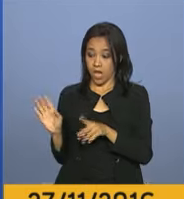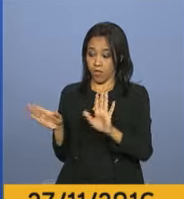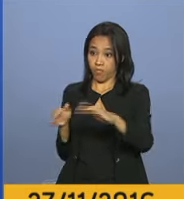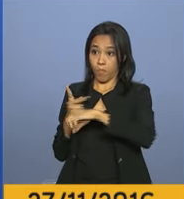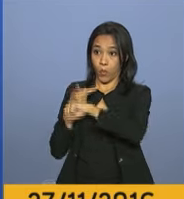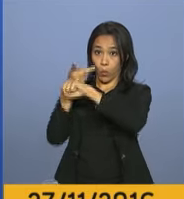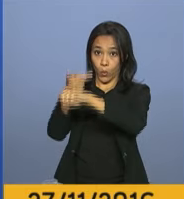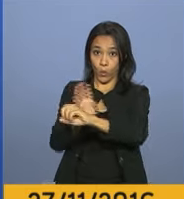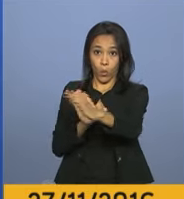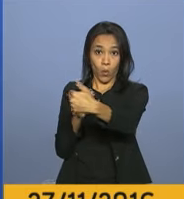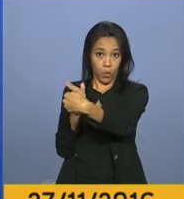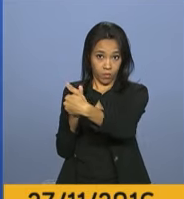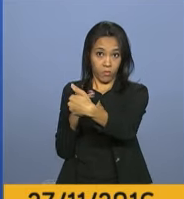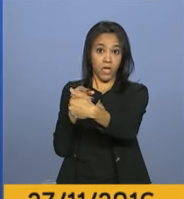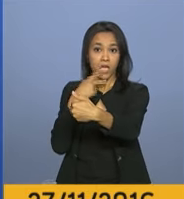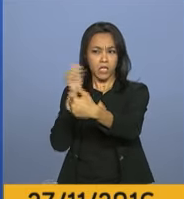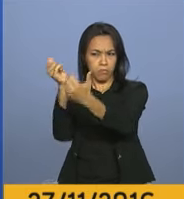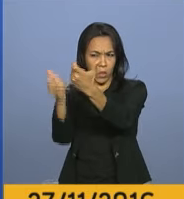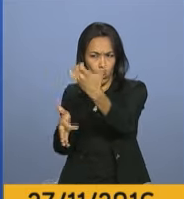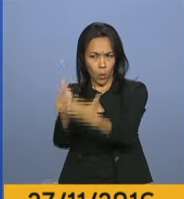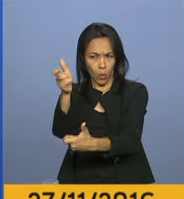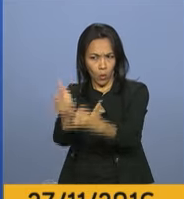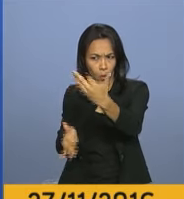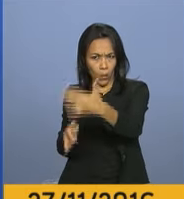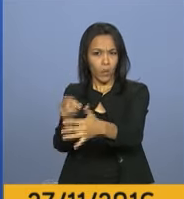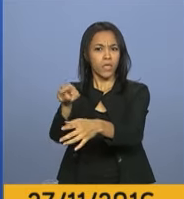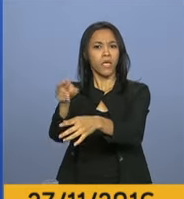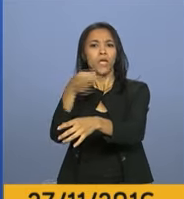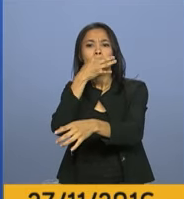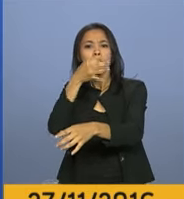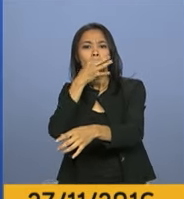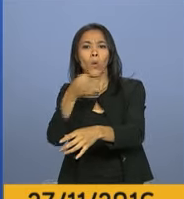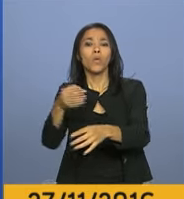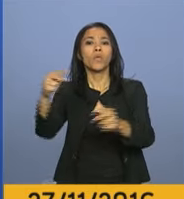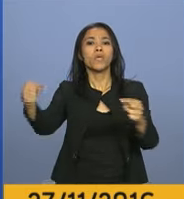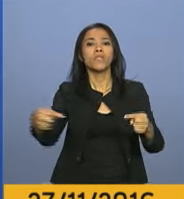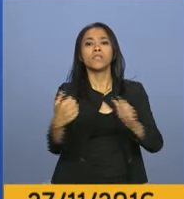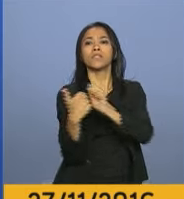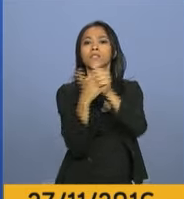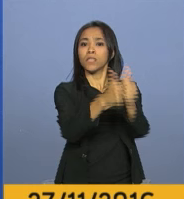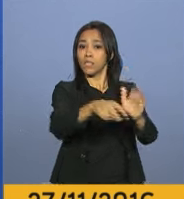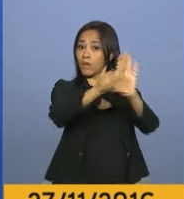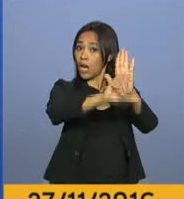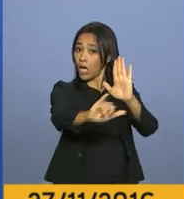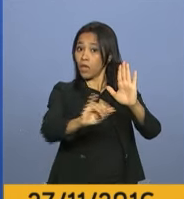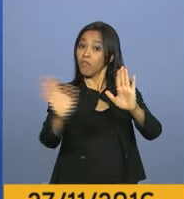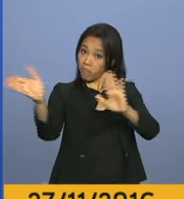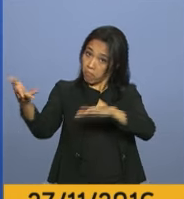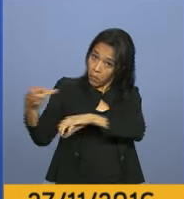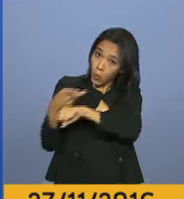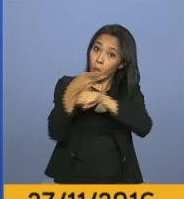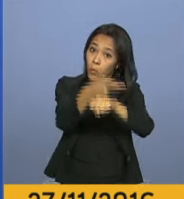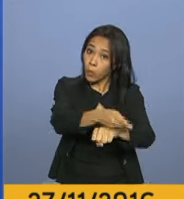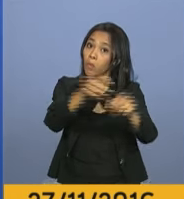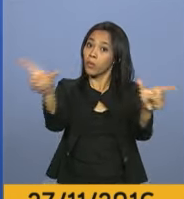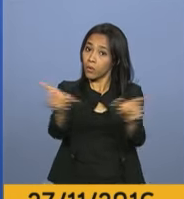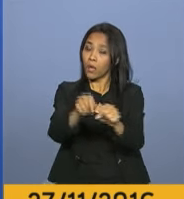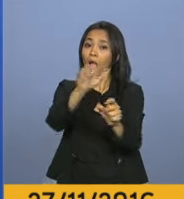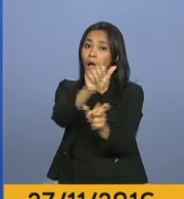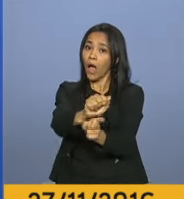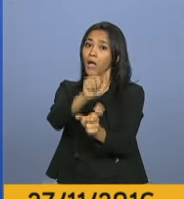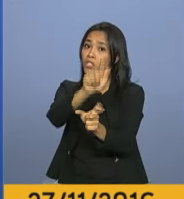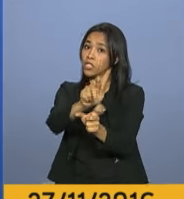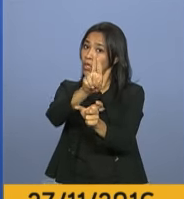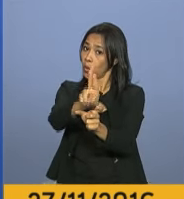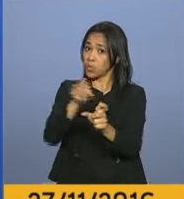e disse que tinha esse conflito. E o Padilha sugeriu aquilo que a lei determina. Olha, mande ouvir a Advocacia Geral da União, não é? Se você não